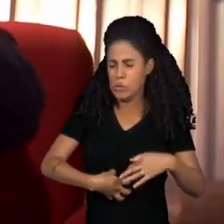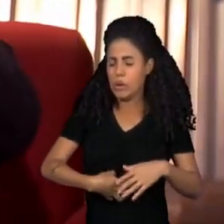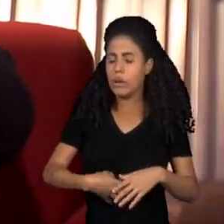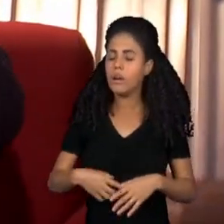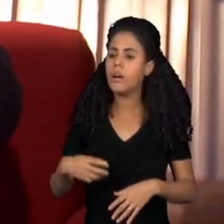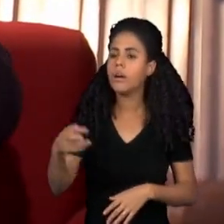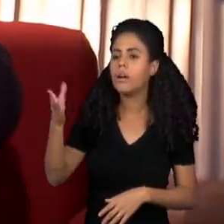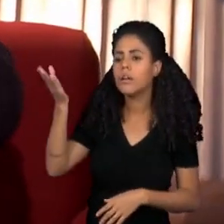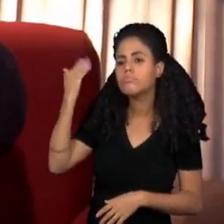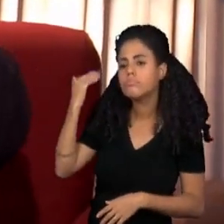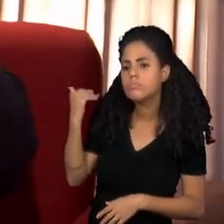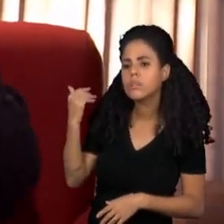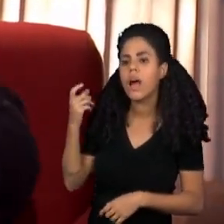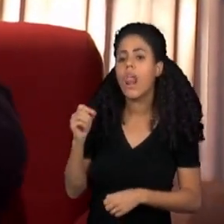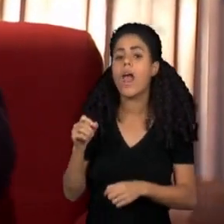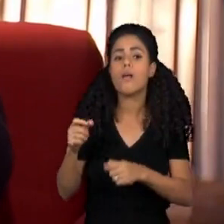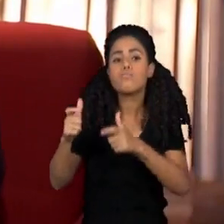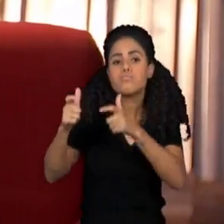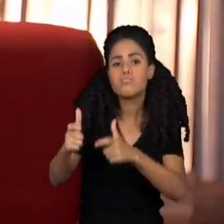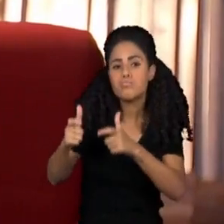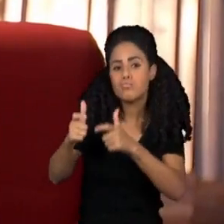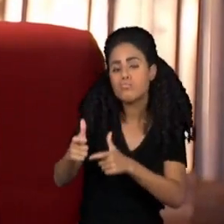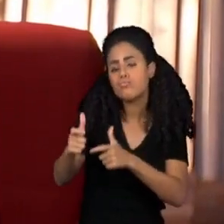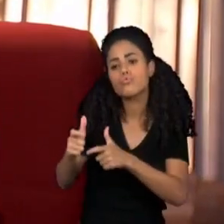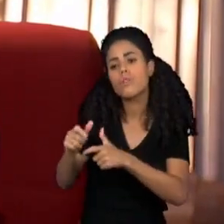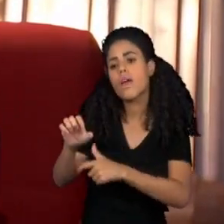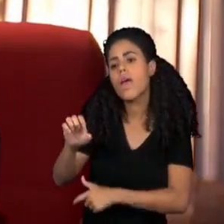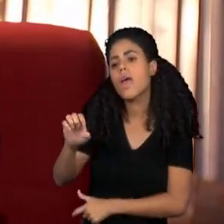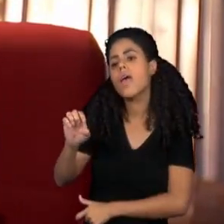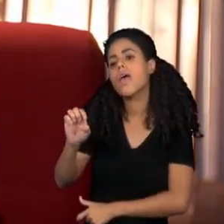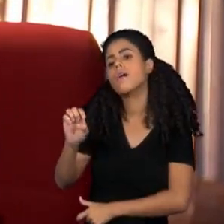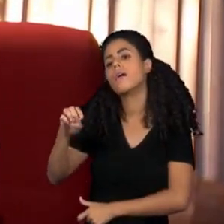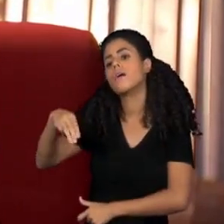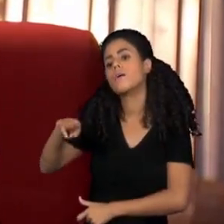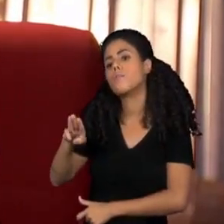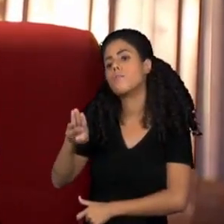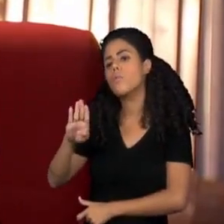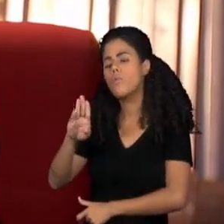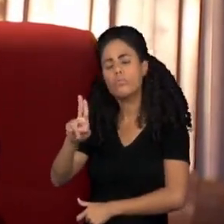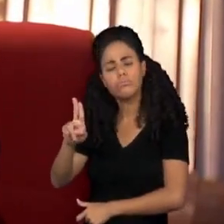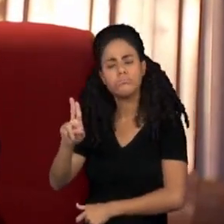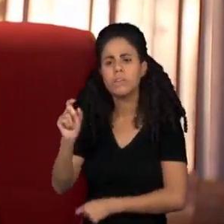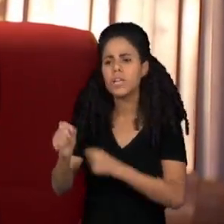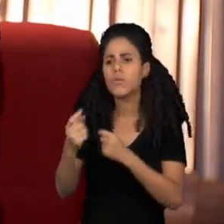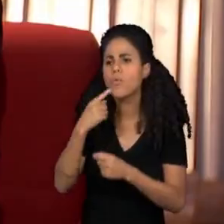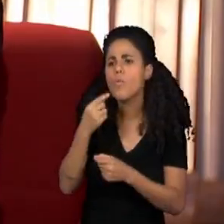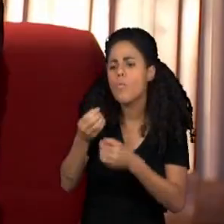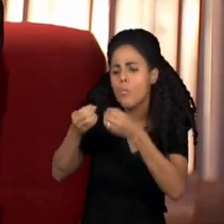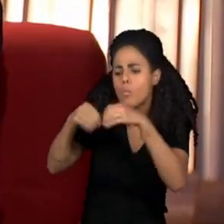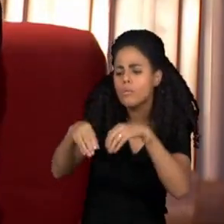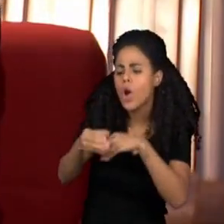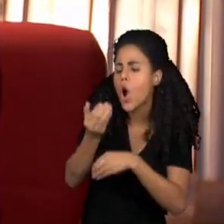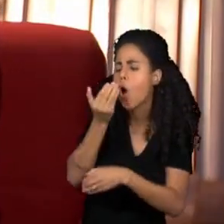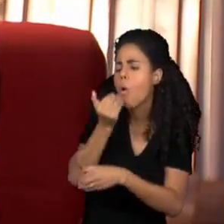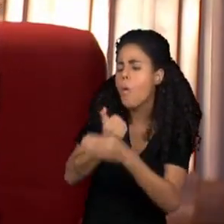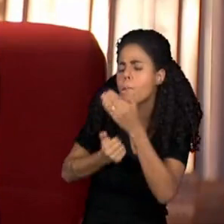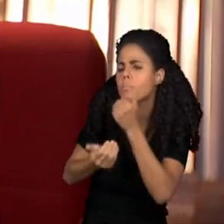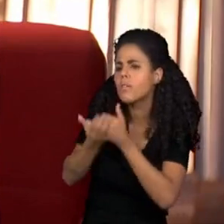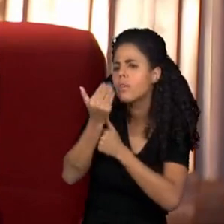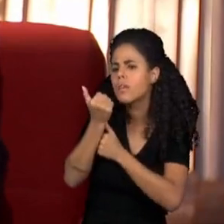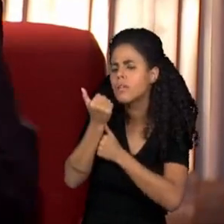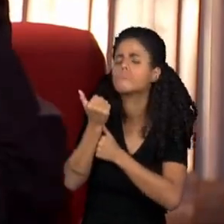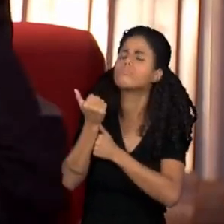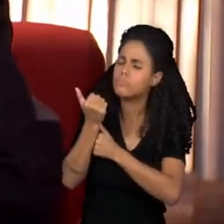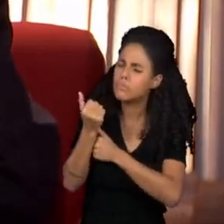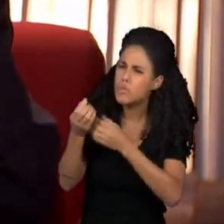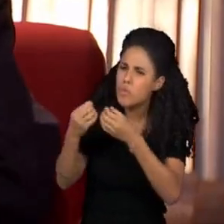um dia lá no tanto bar no Embu de manhã e eu comi um ovo cozido com muita fome né come